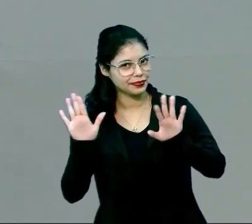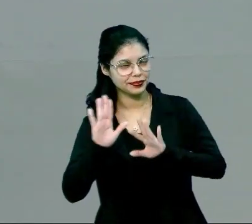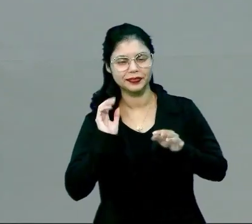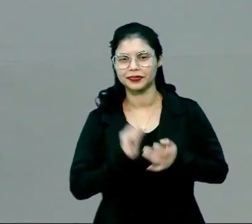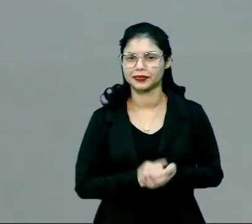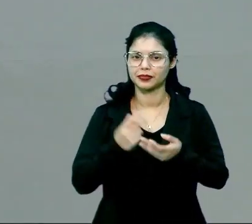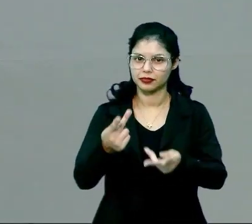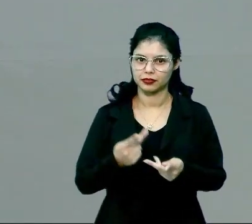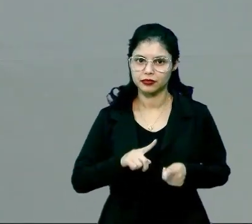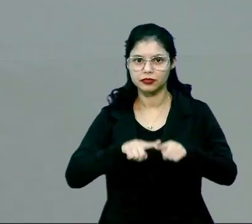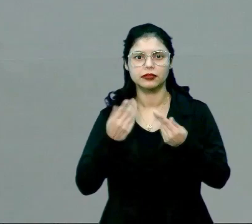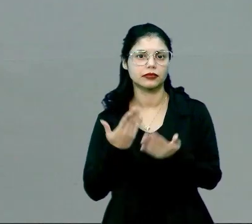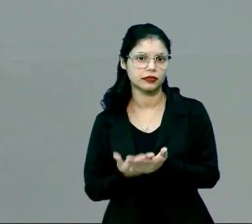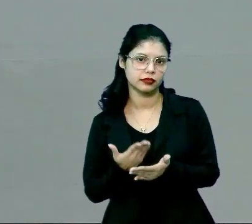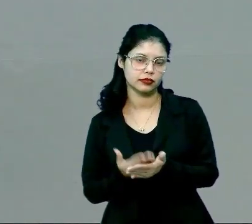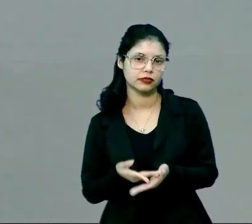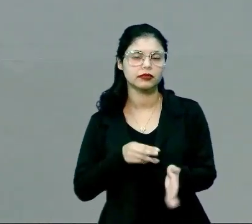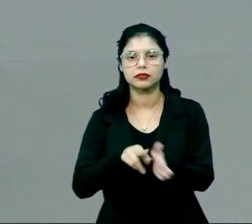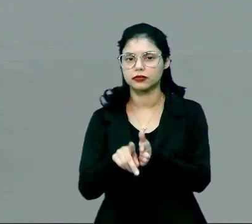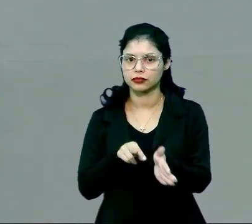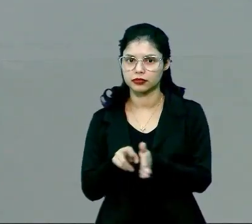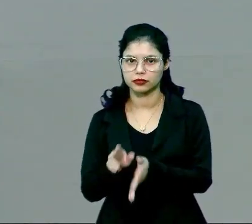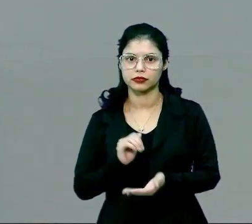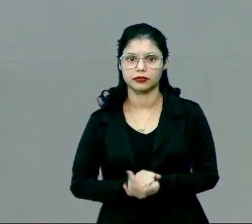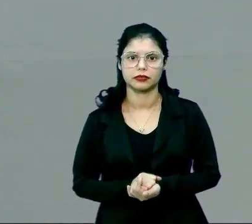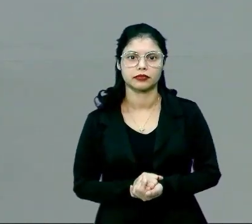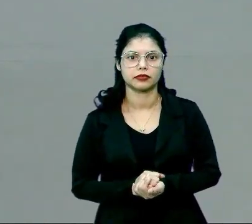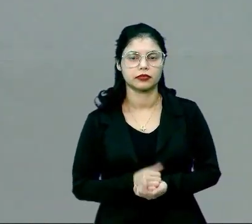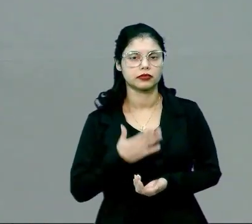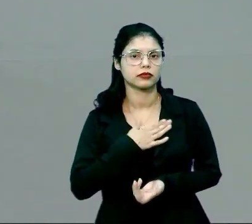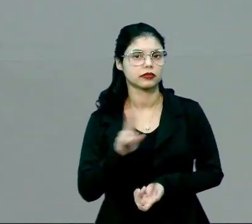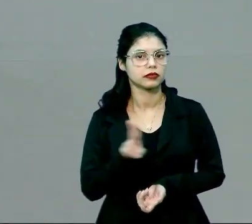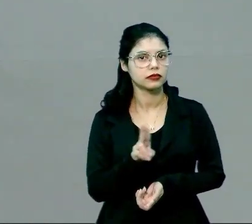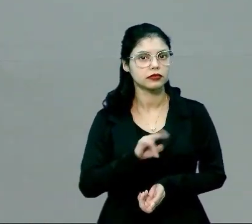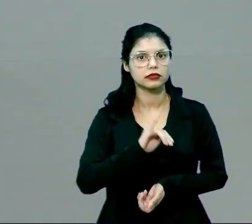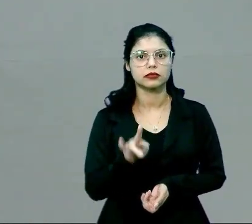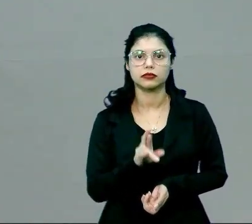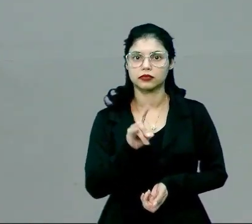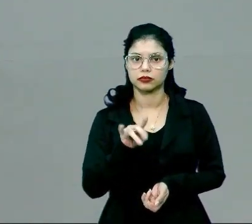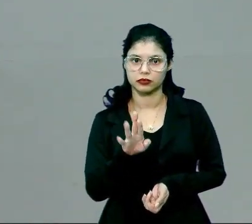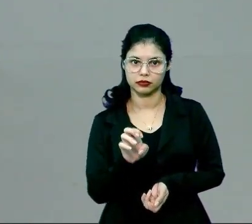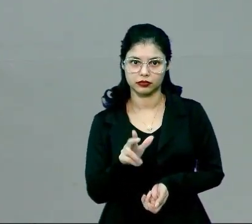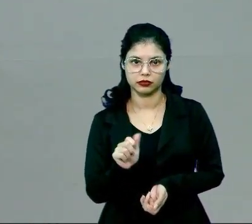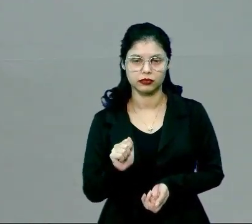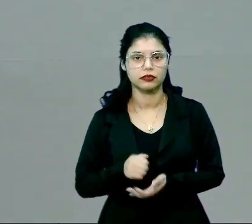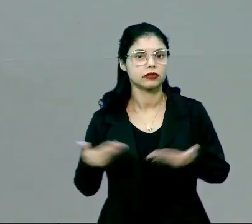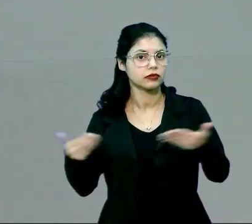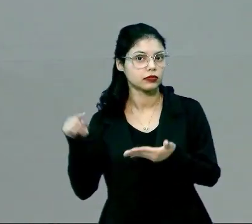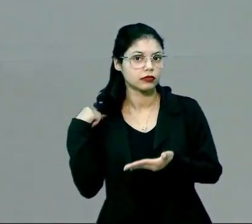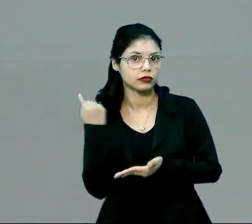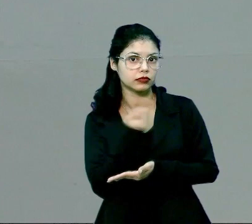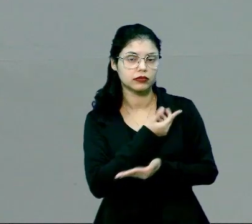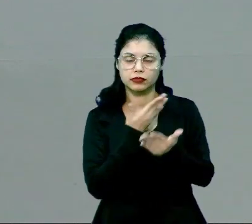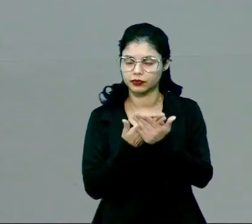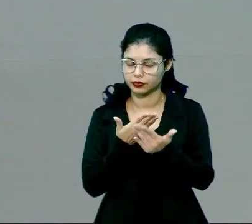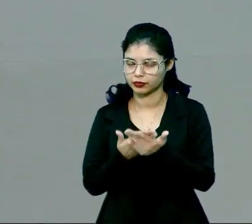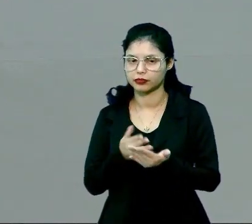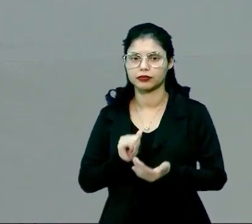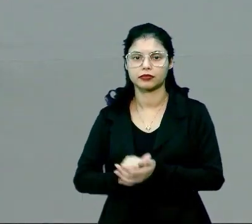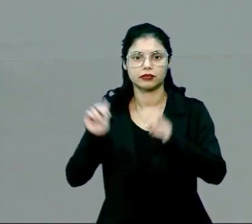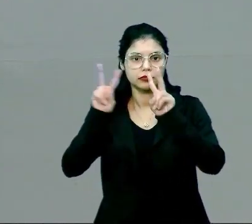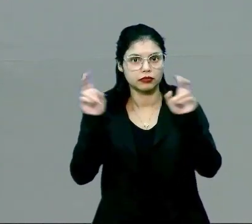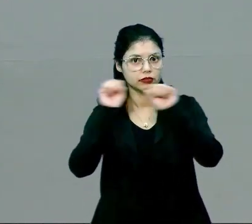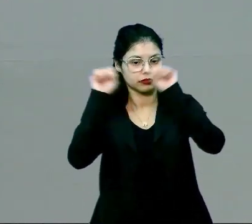Olá, pessoal! Sejam muito bem-vindos para mais uma aula de Biologia. Meu nome é Joverlaine e o tema da nossa aula de hoje